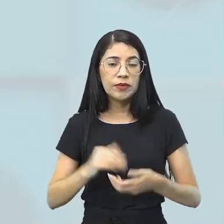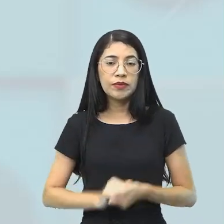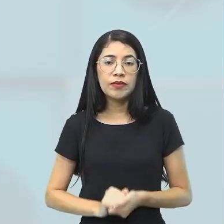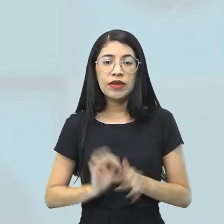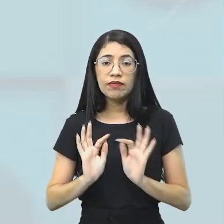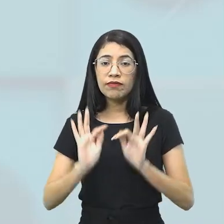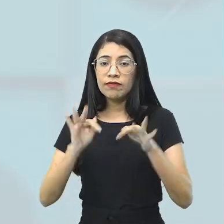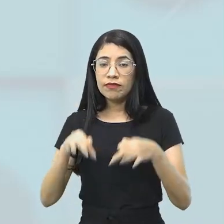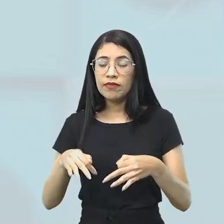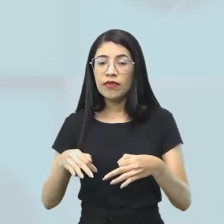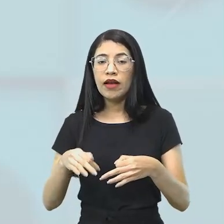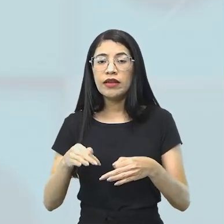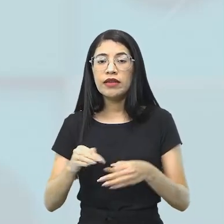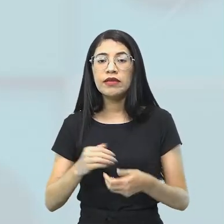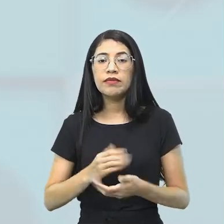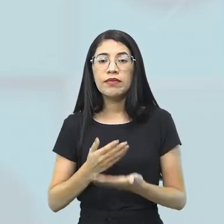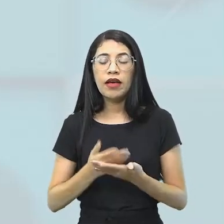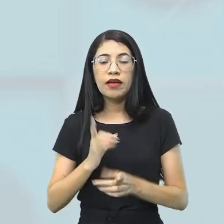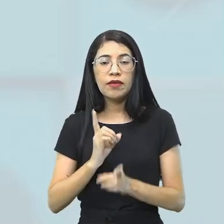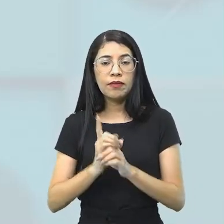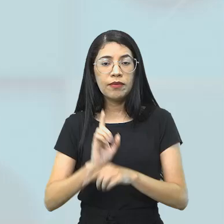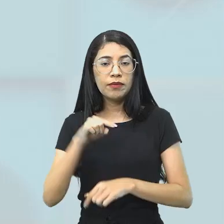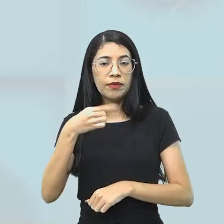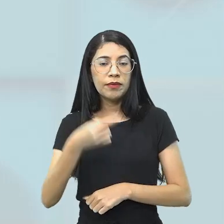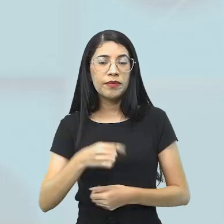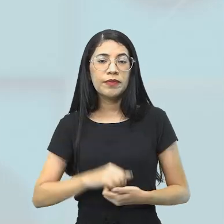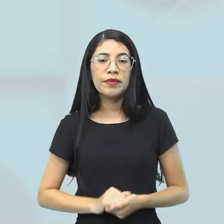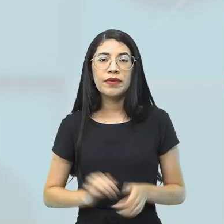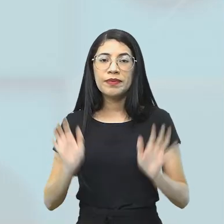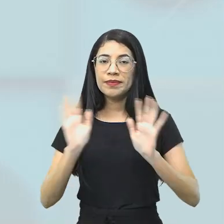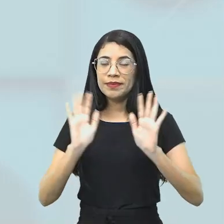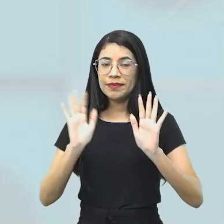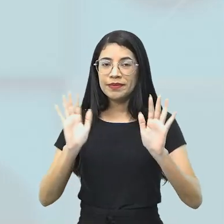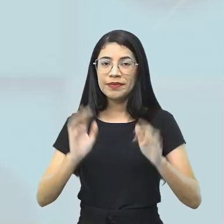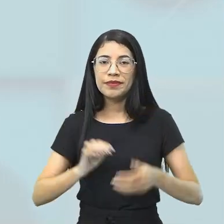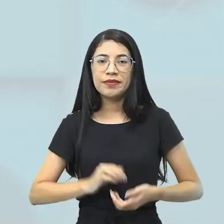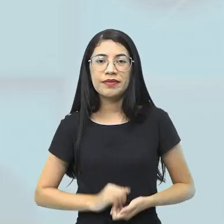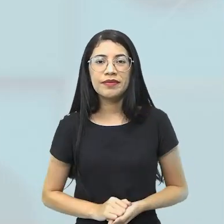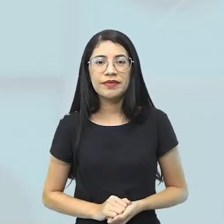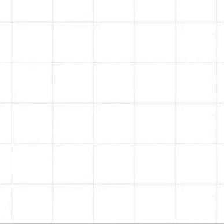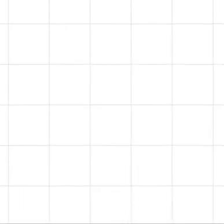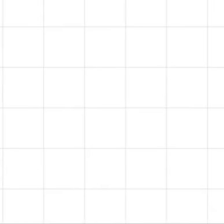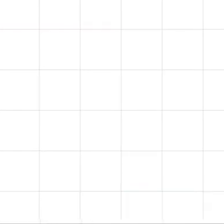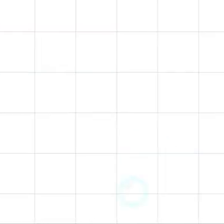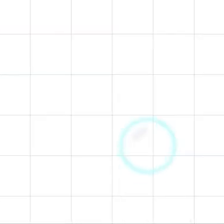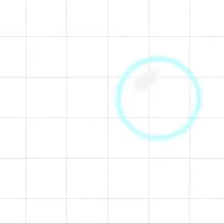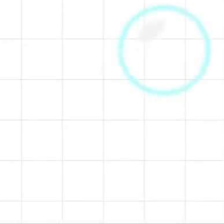A gente fica por aqui e até a próxima. Tchau, tchau!